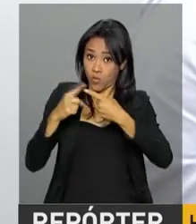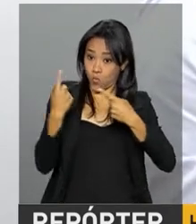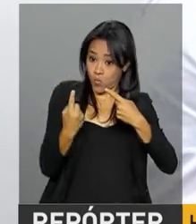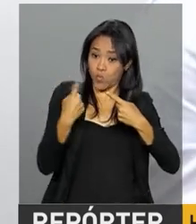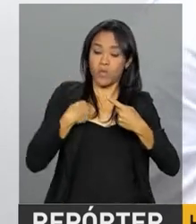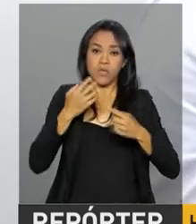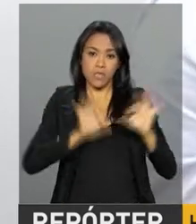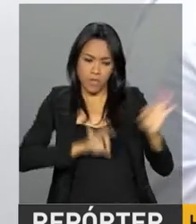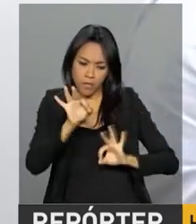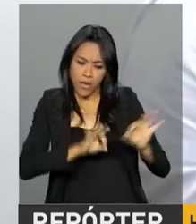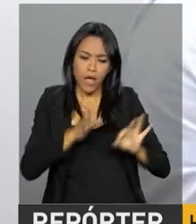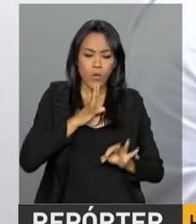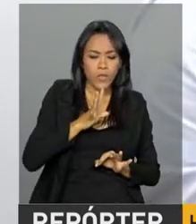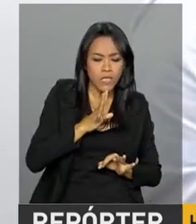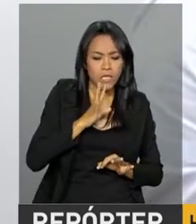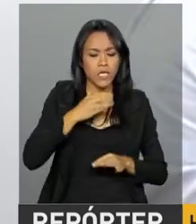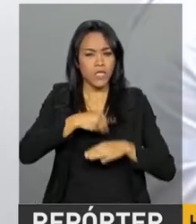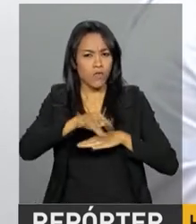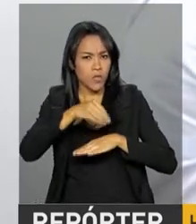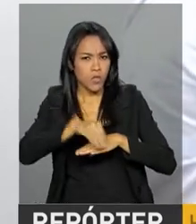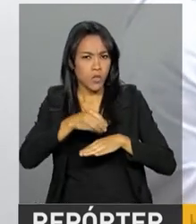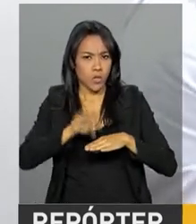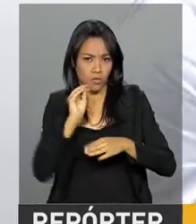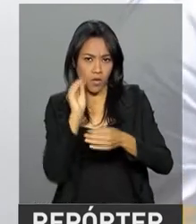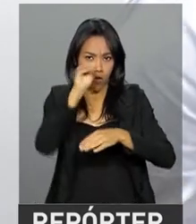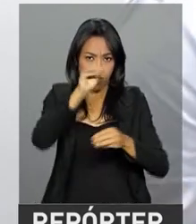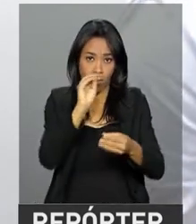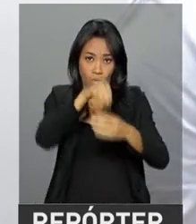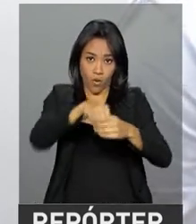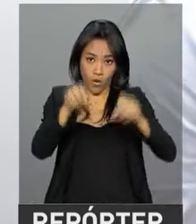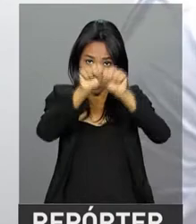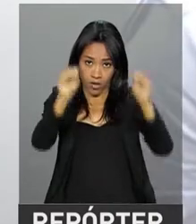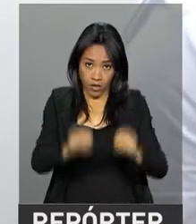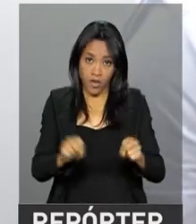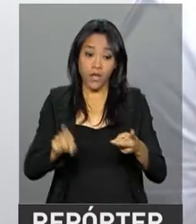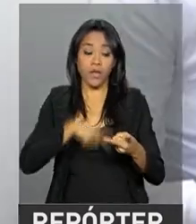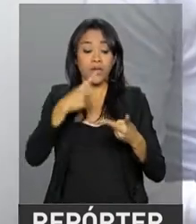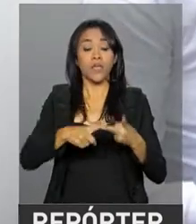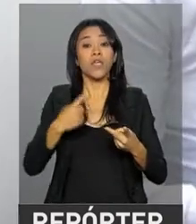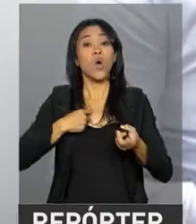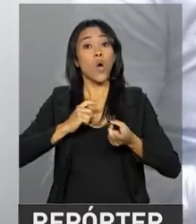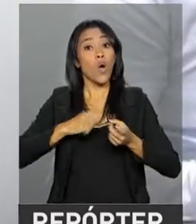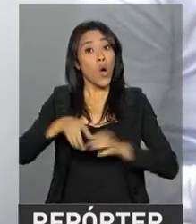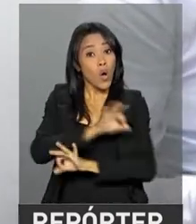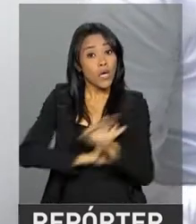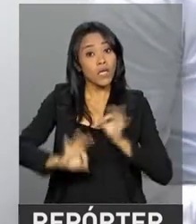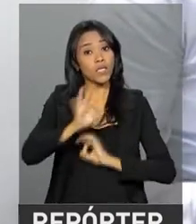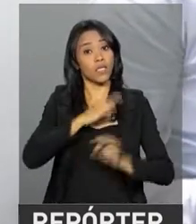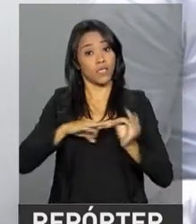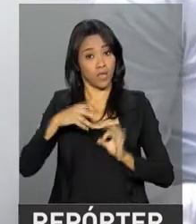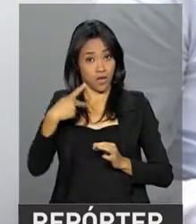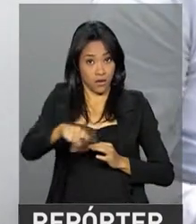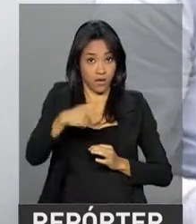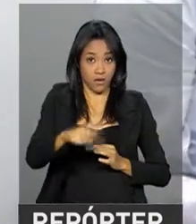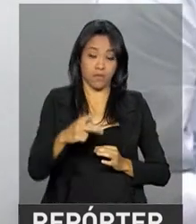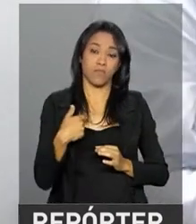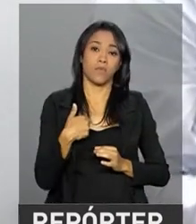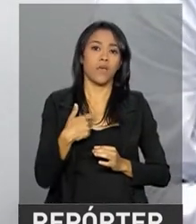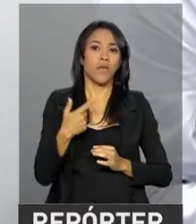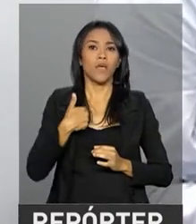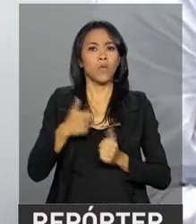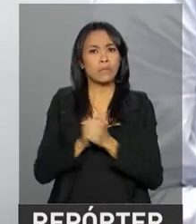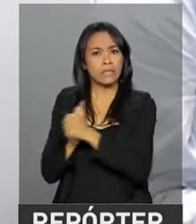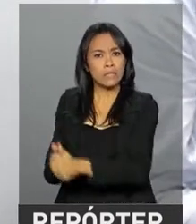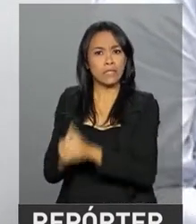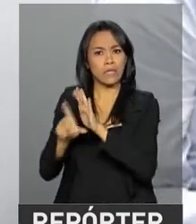social que envolve a atualização dos dados cadastrais e organizar os seus processos que é eu não posso não seguir mais a